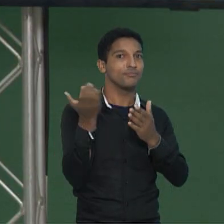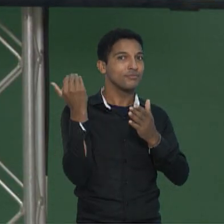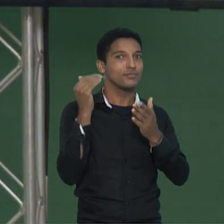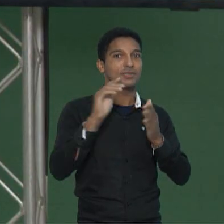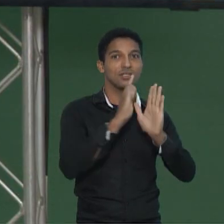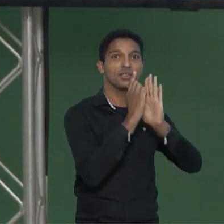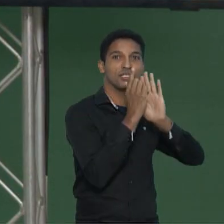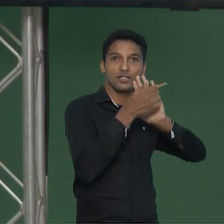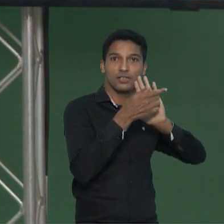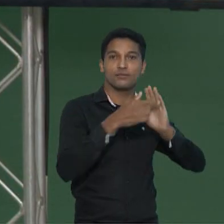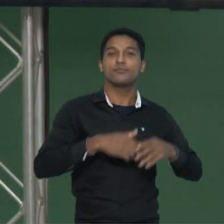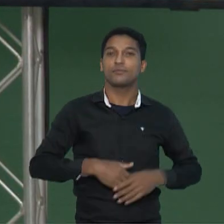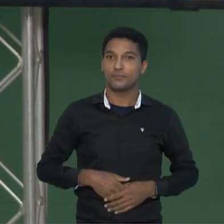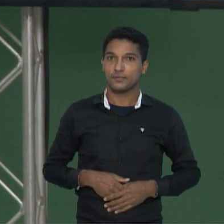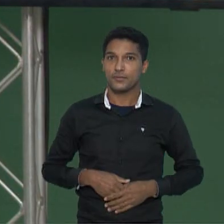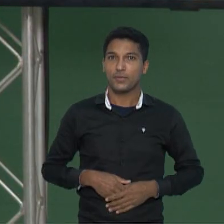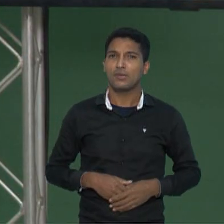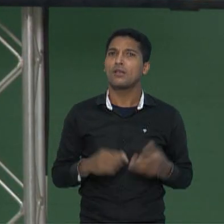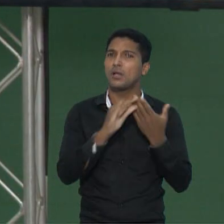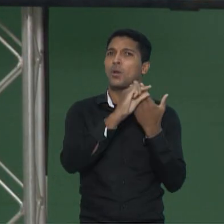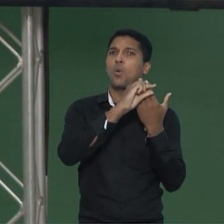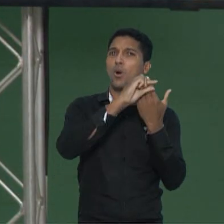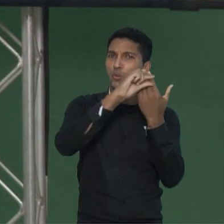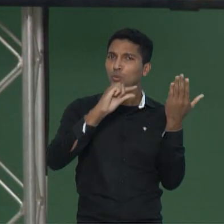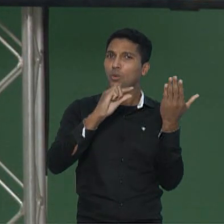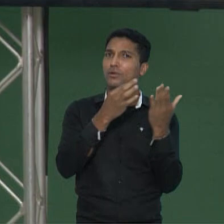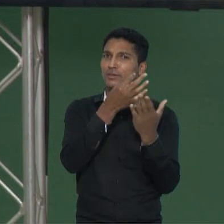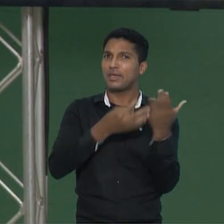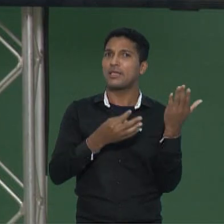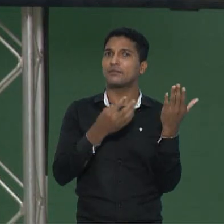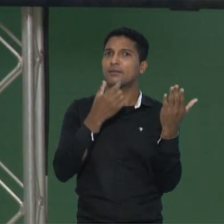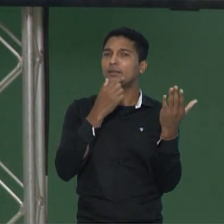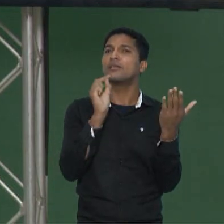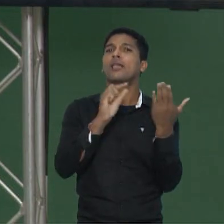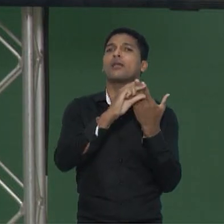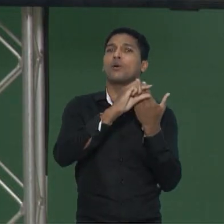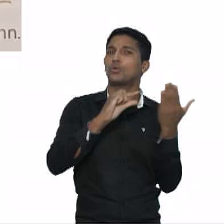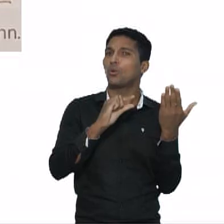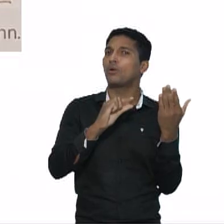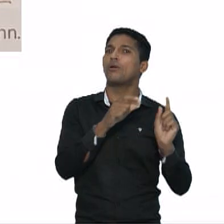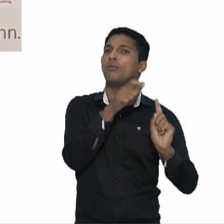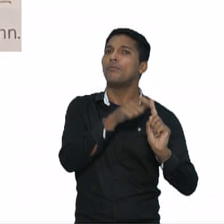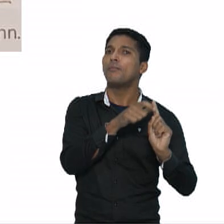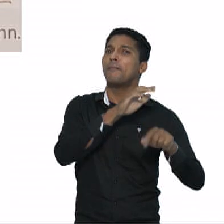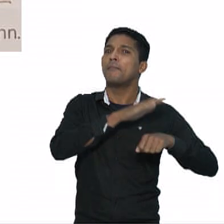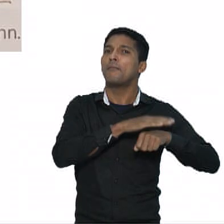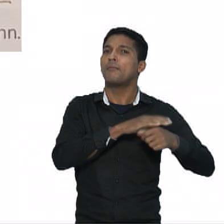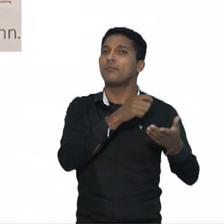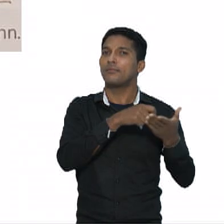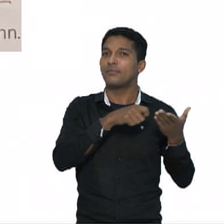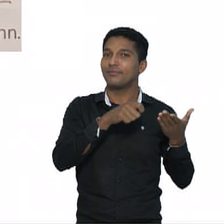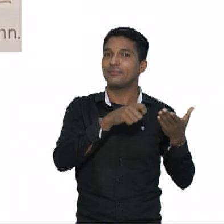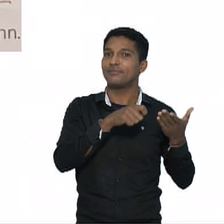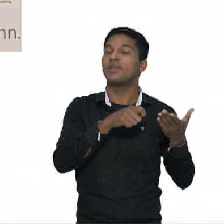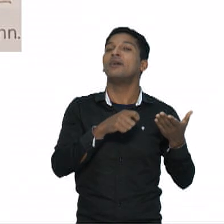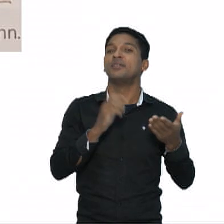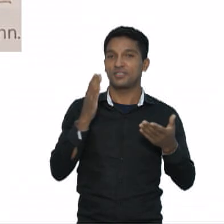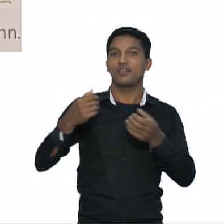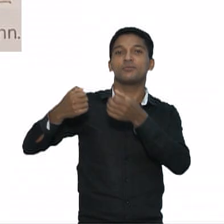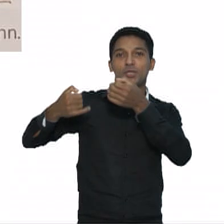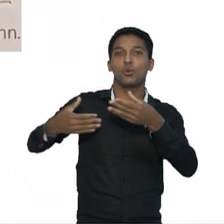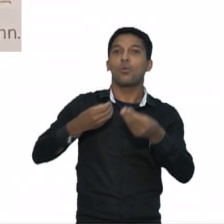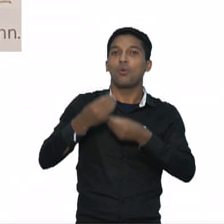texto? A teacher já mostrou para vocês como é que nós encontramos o autor de um texto. E sobre o que esse texto